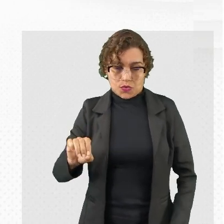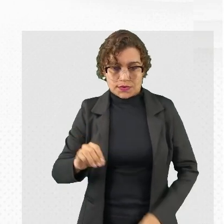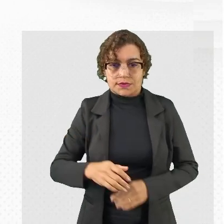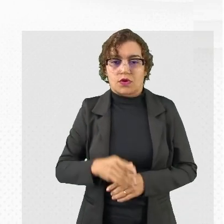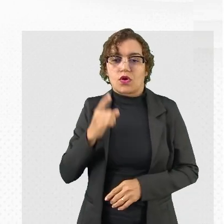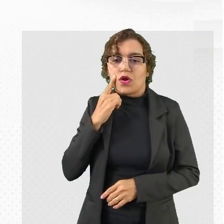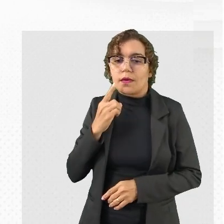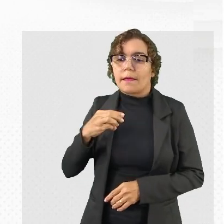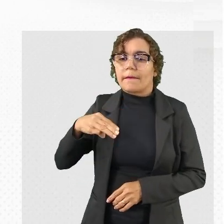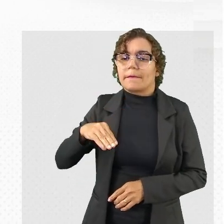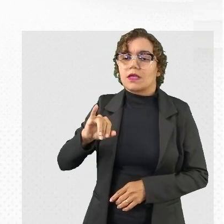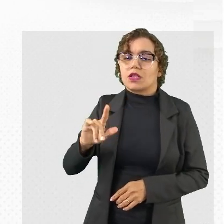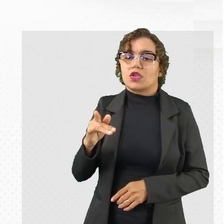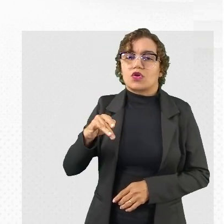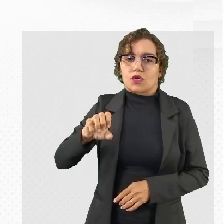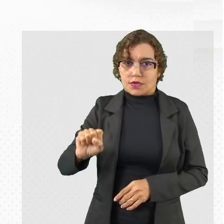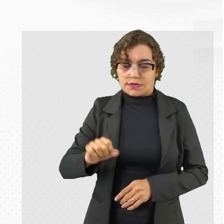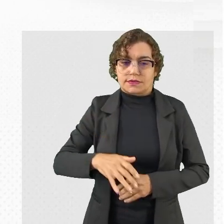Beleza?